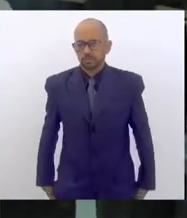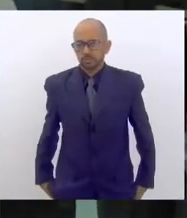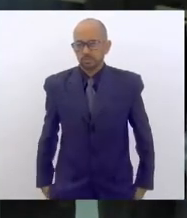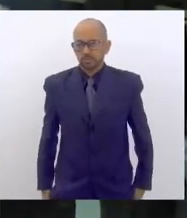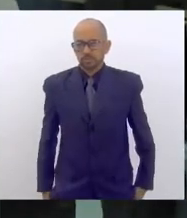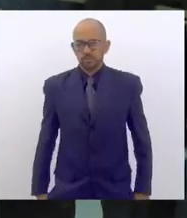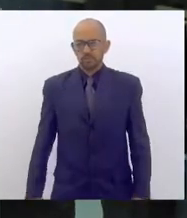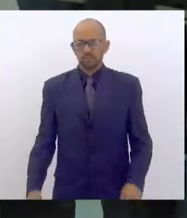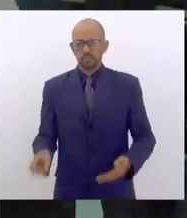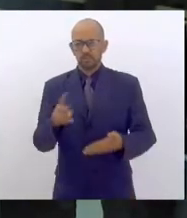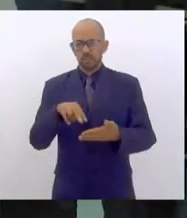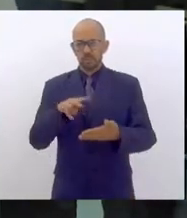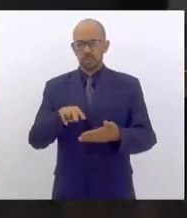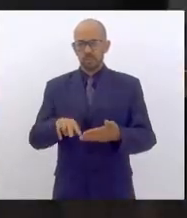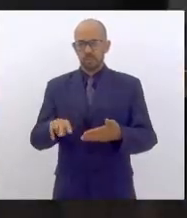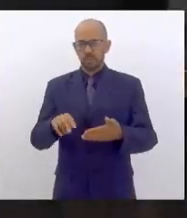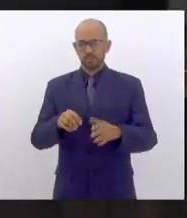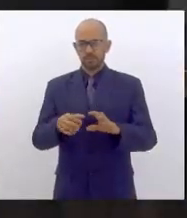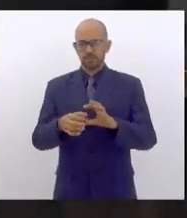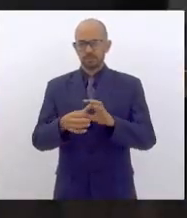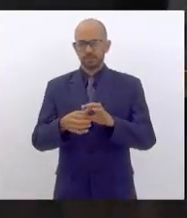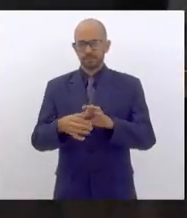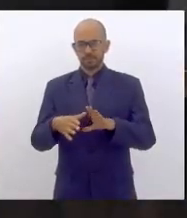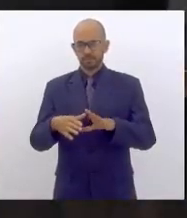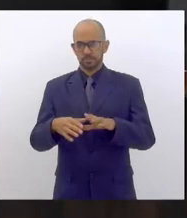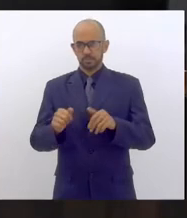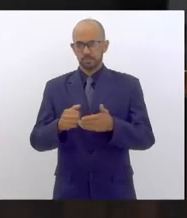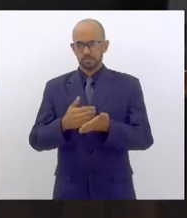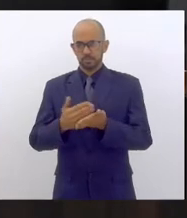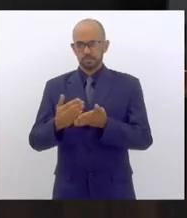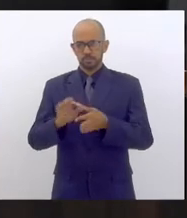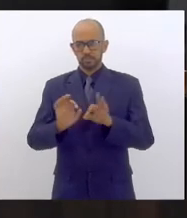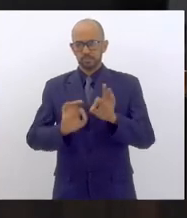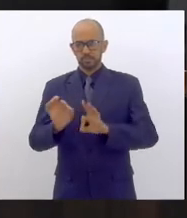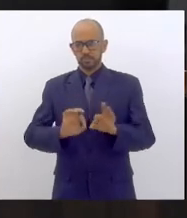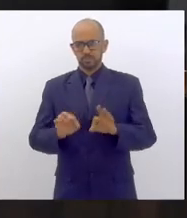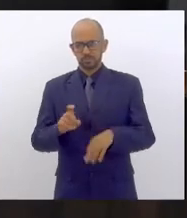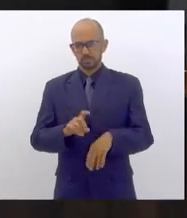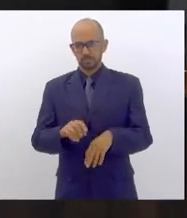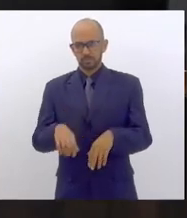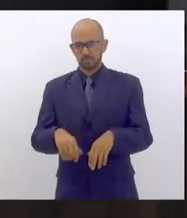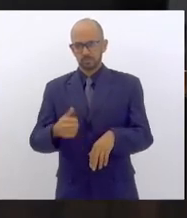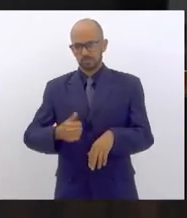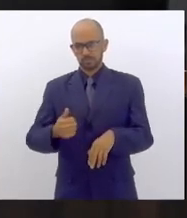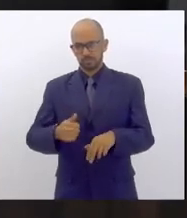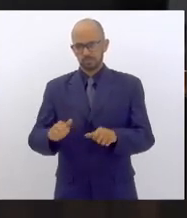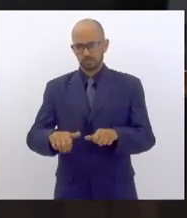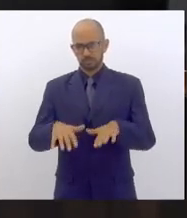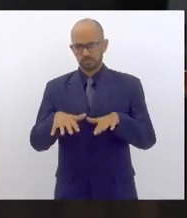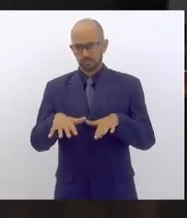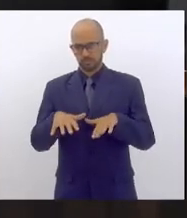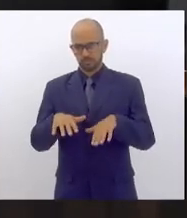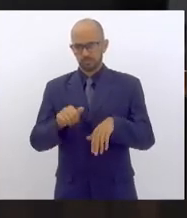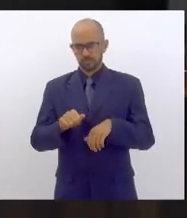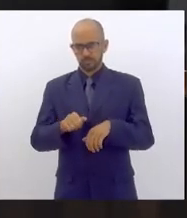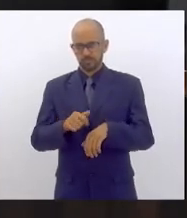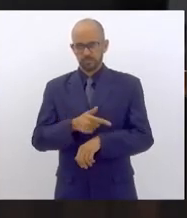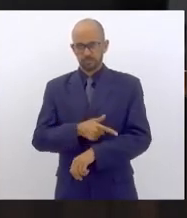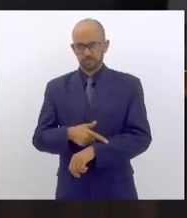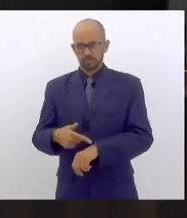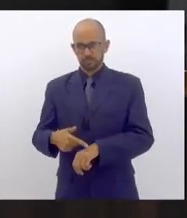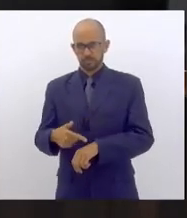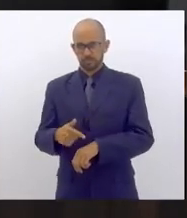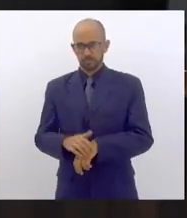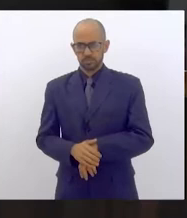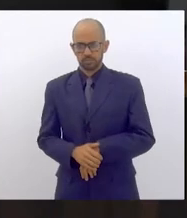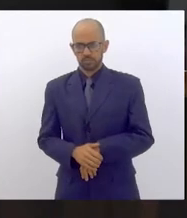Lida e aprovada a ata, passa-se a ordem da primeira sessão extraordinária. Bem, a